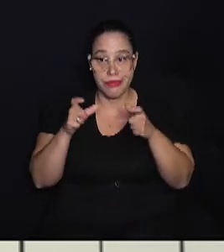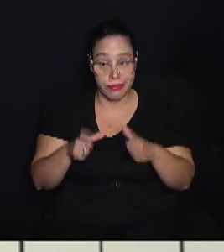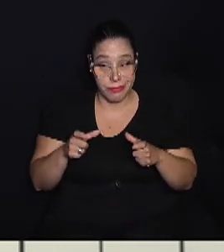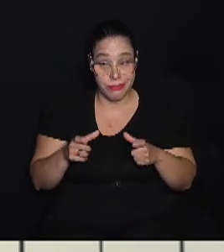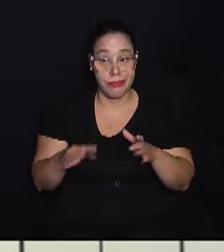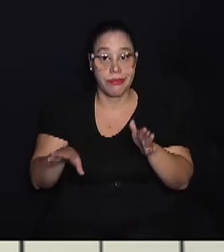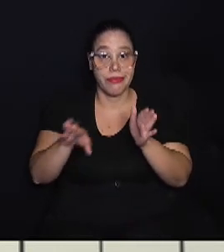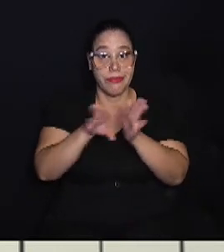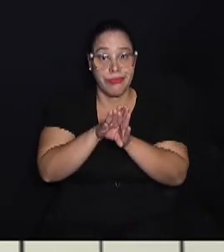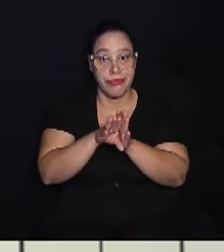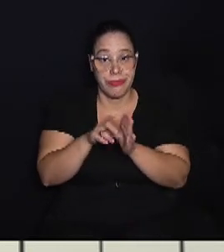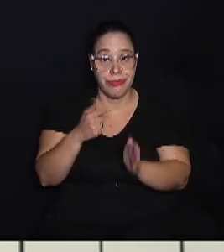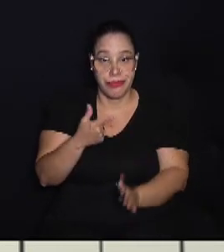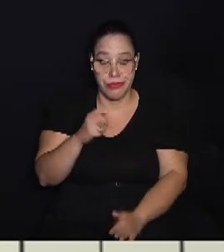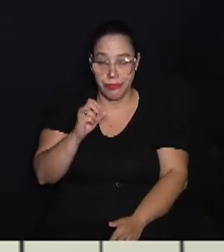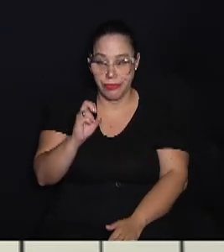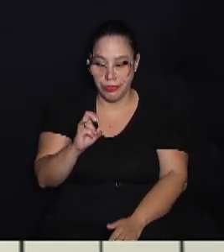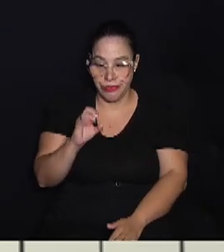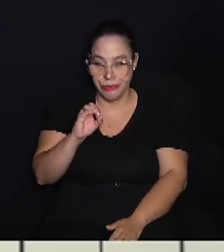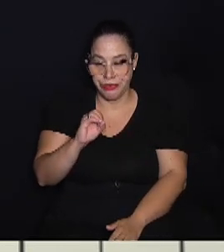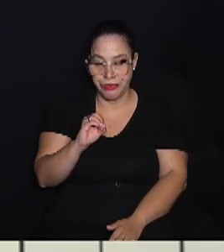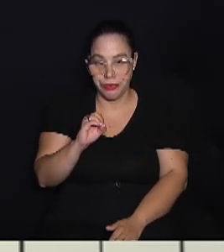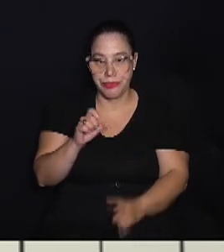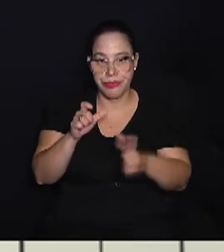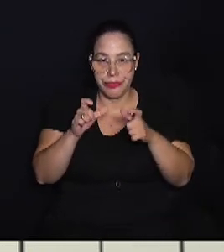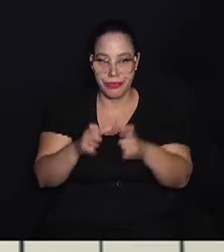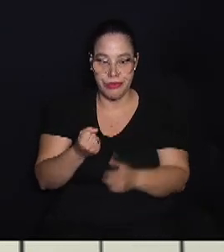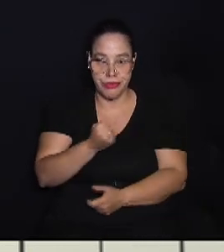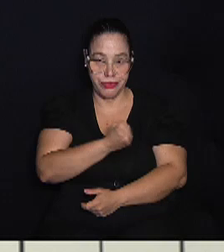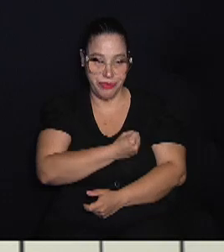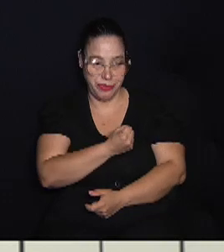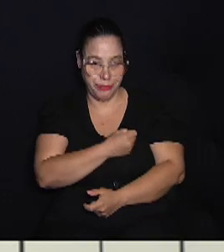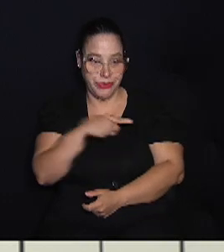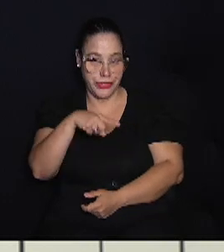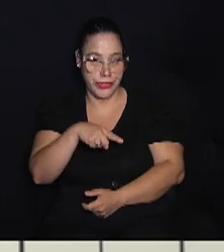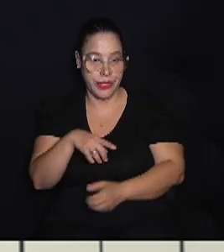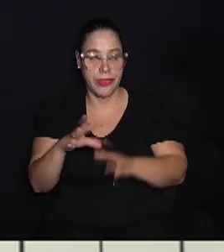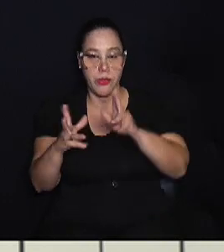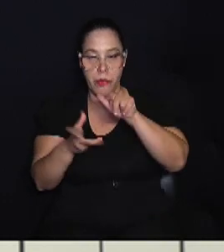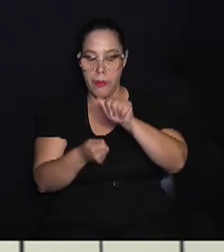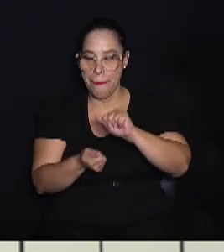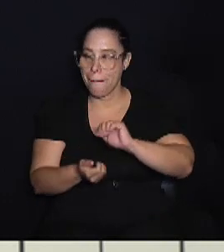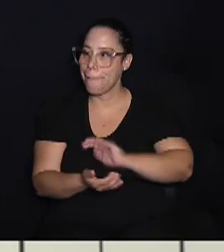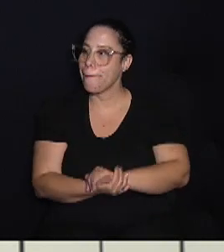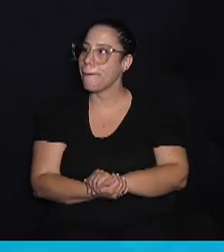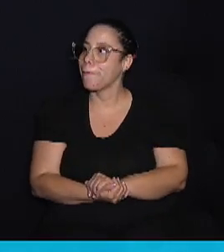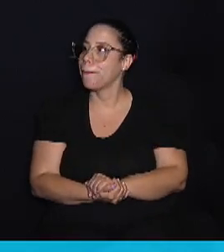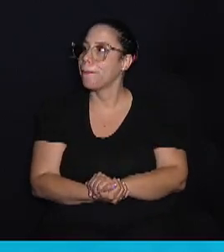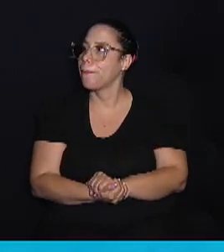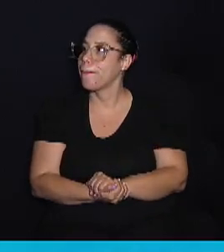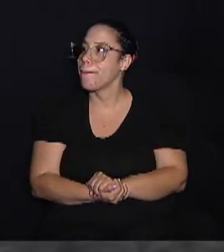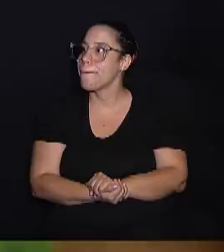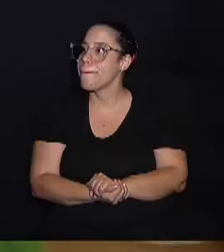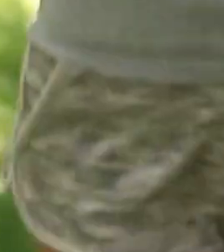atingir aí até 2050 esse número de pessoas aqui no mundo.